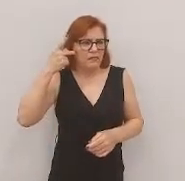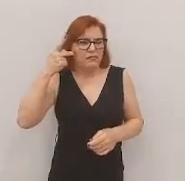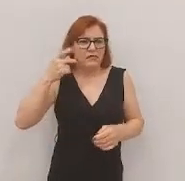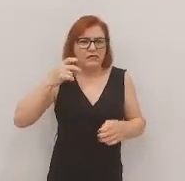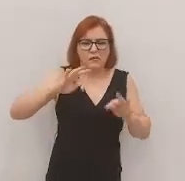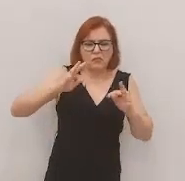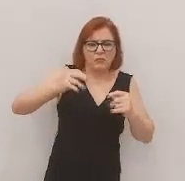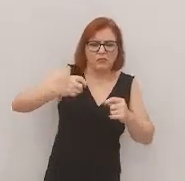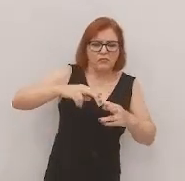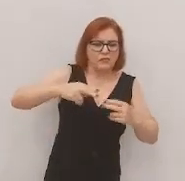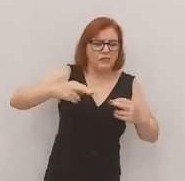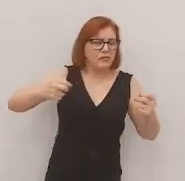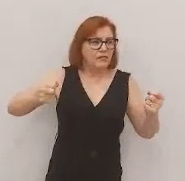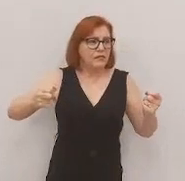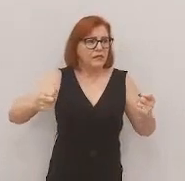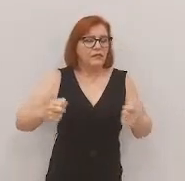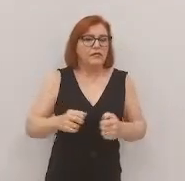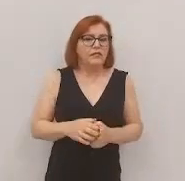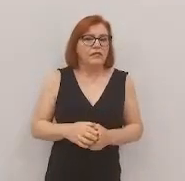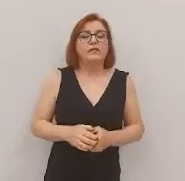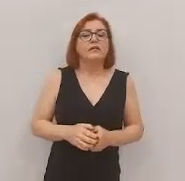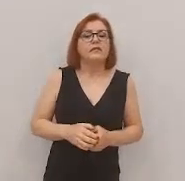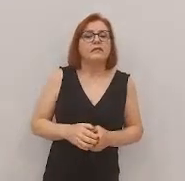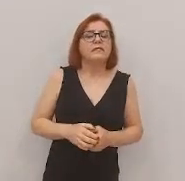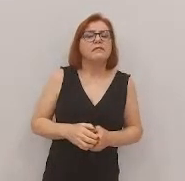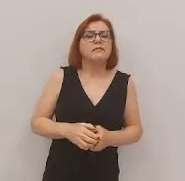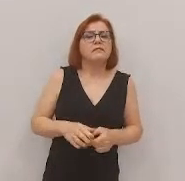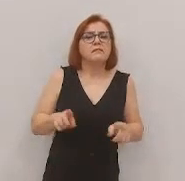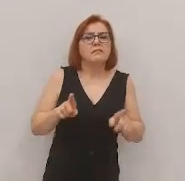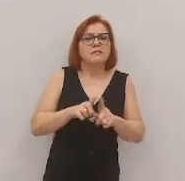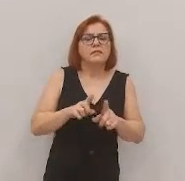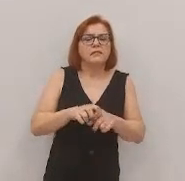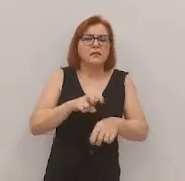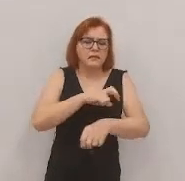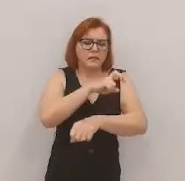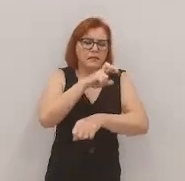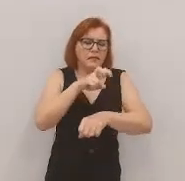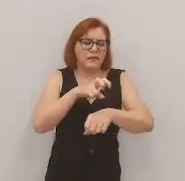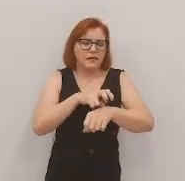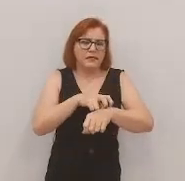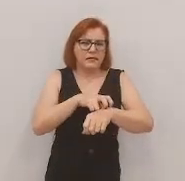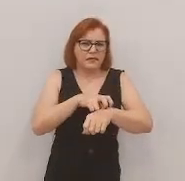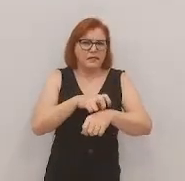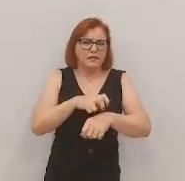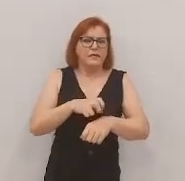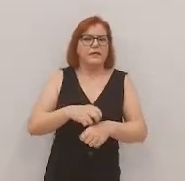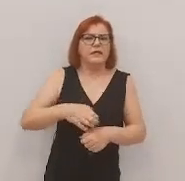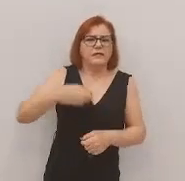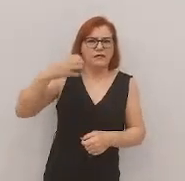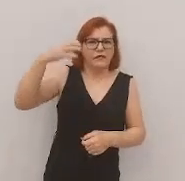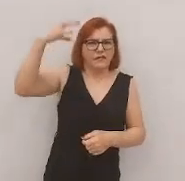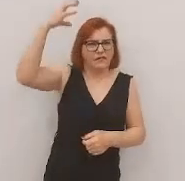príncipe do mundo. Príncipe do mundo.